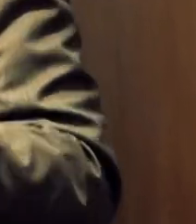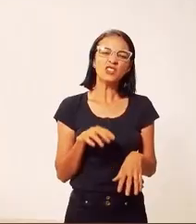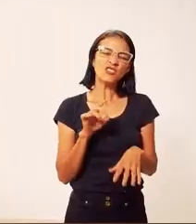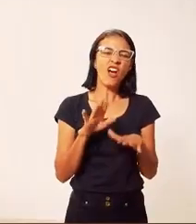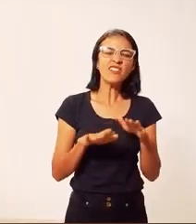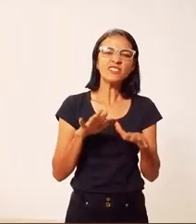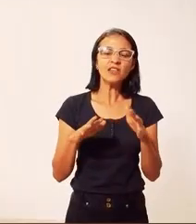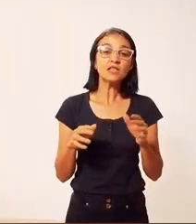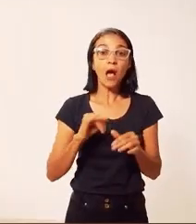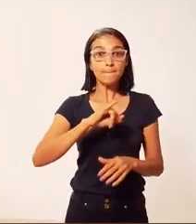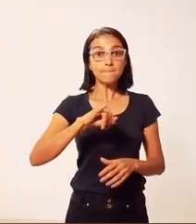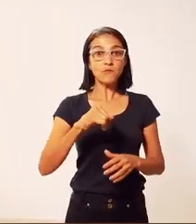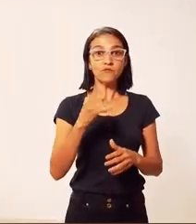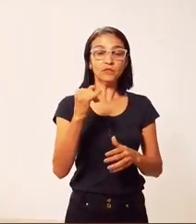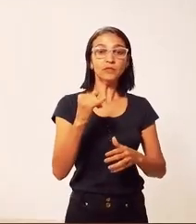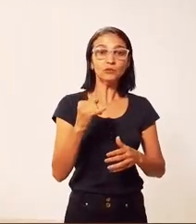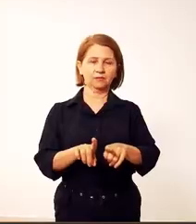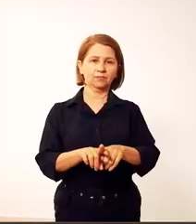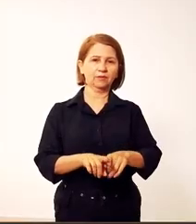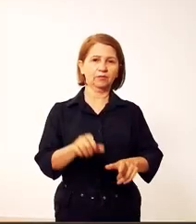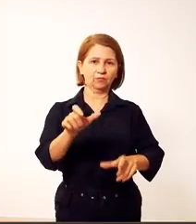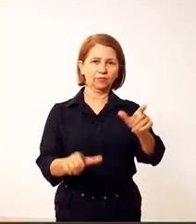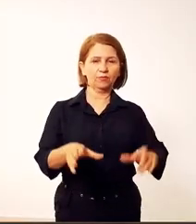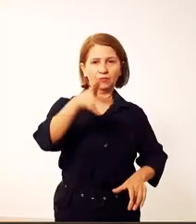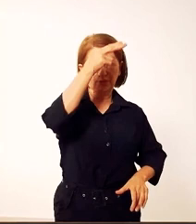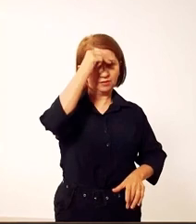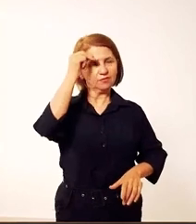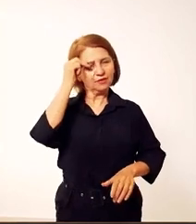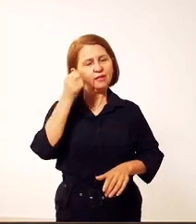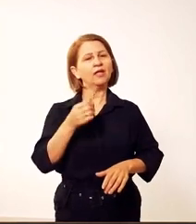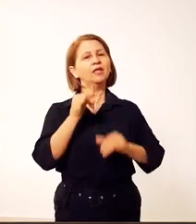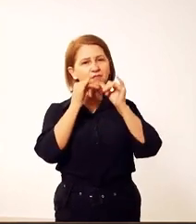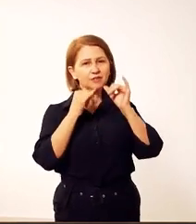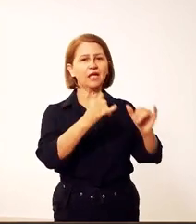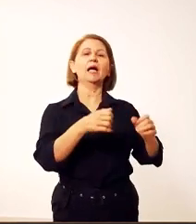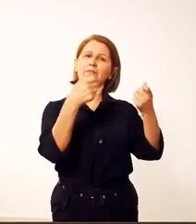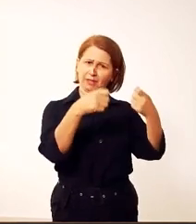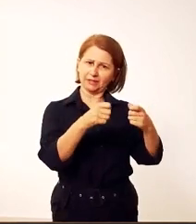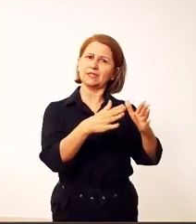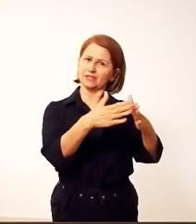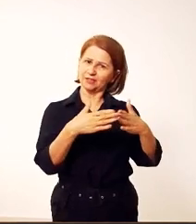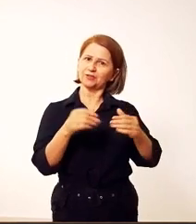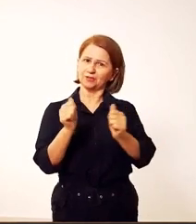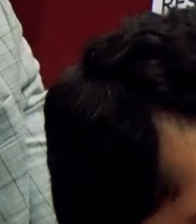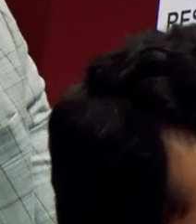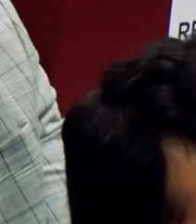Castro, do presidente da Atricom, César Miola, do conselheiro Daniel Goulart, coordenador do comitê do